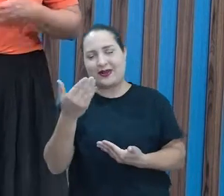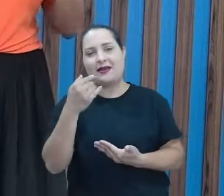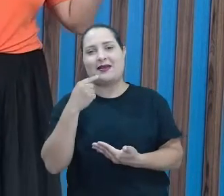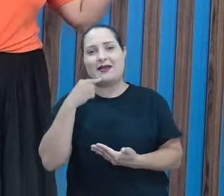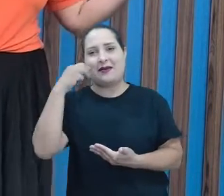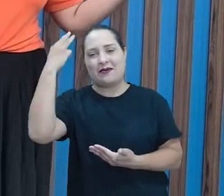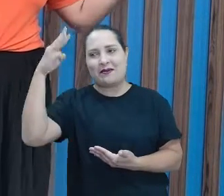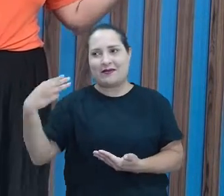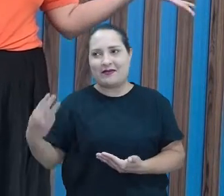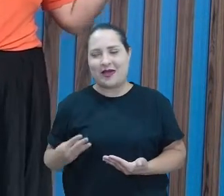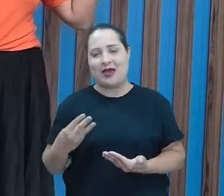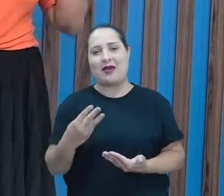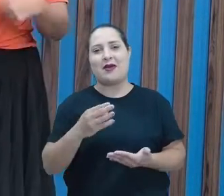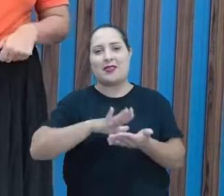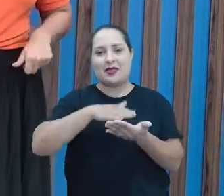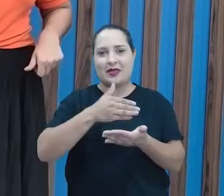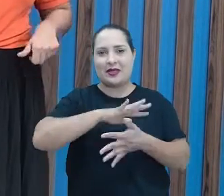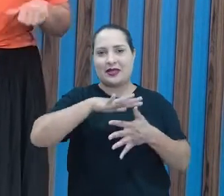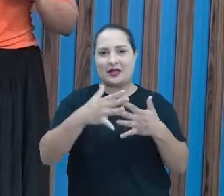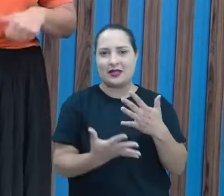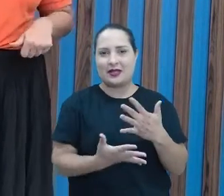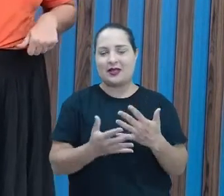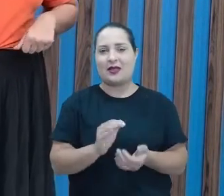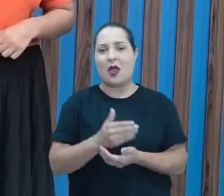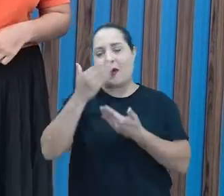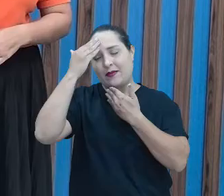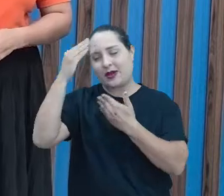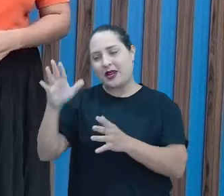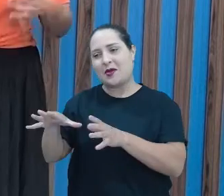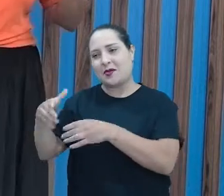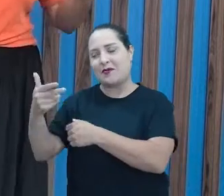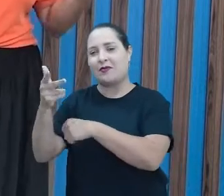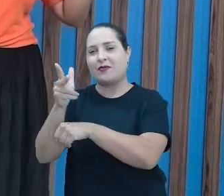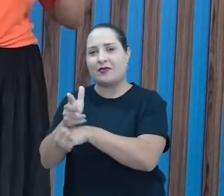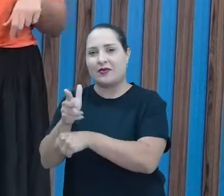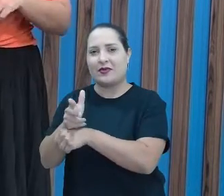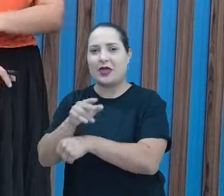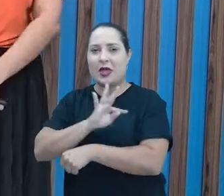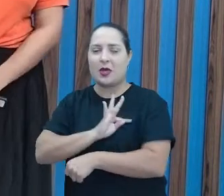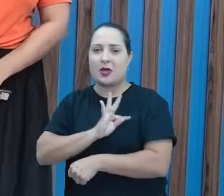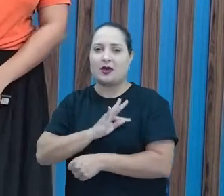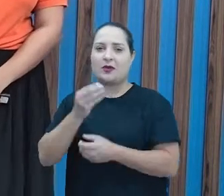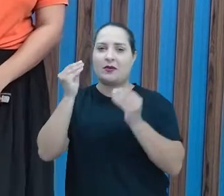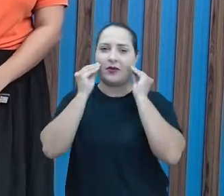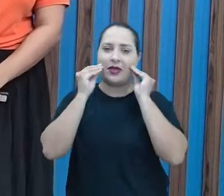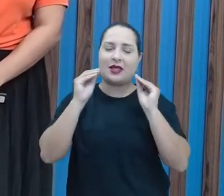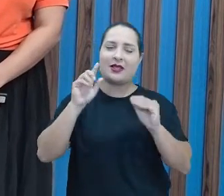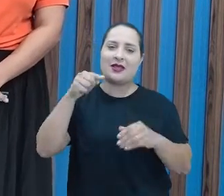tradução. Obrigada à produção que permite que as aulas cheguem até vocês. Um beijo e até a próxima.